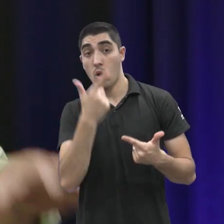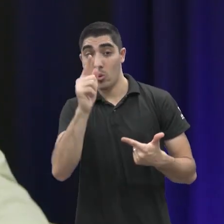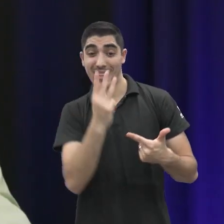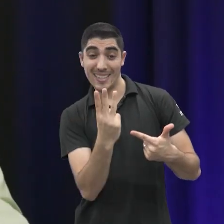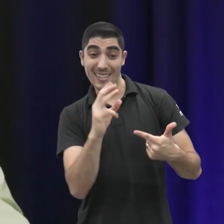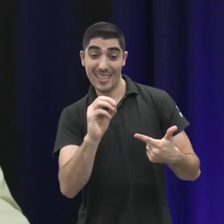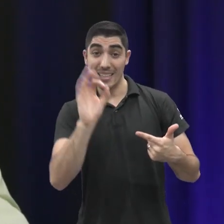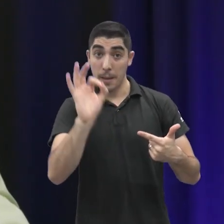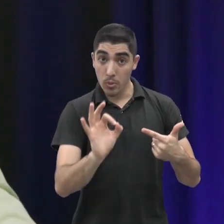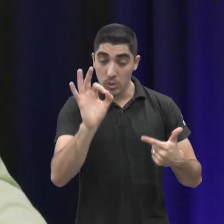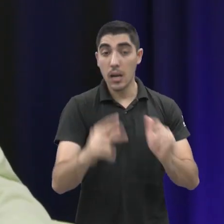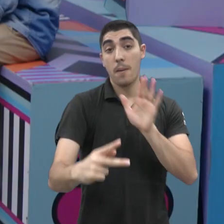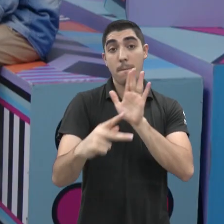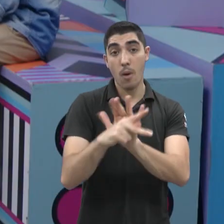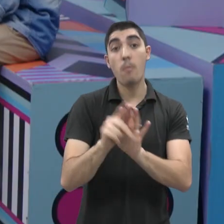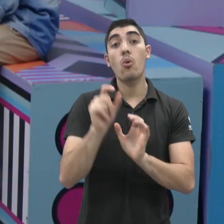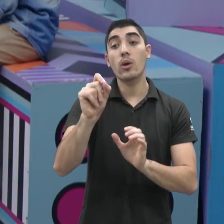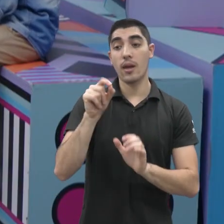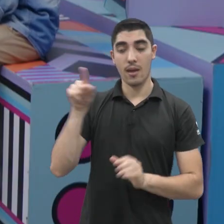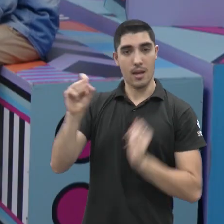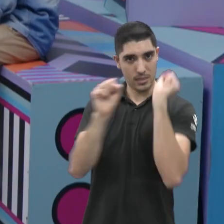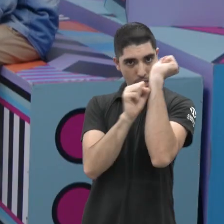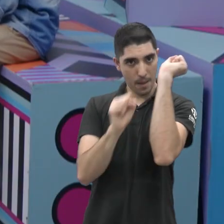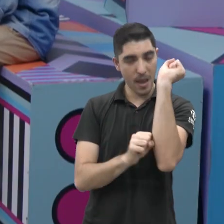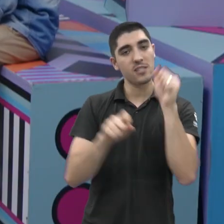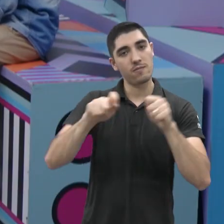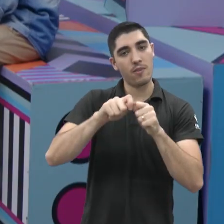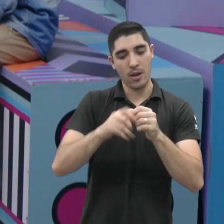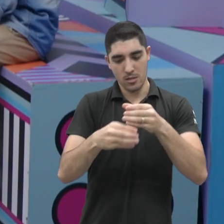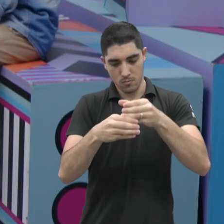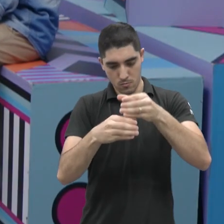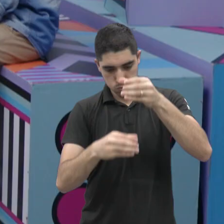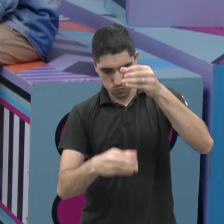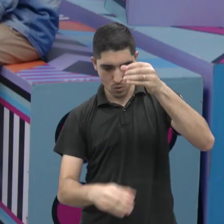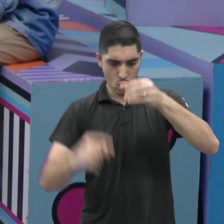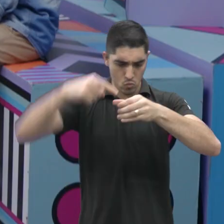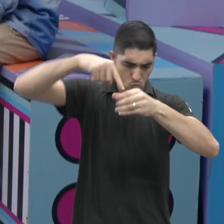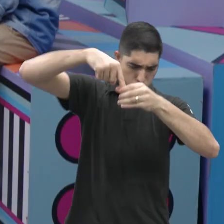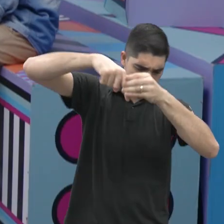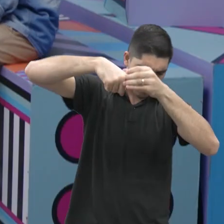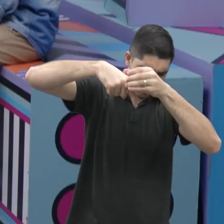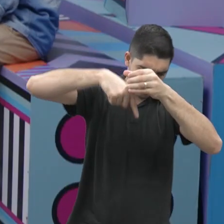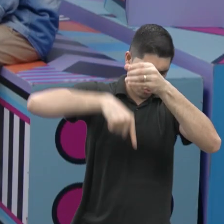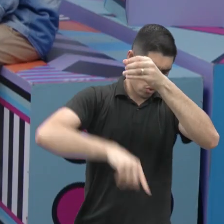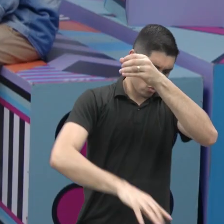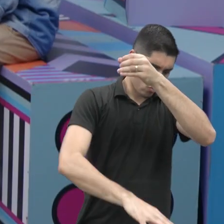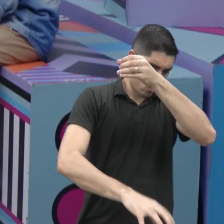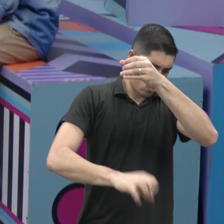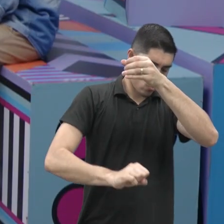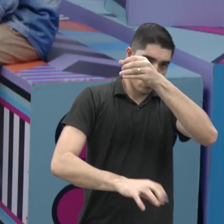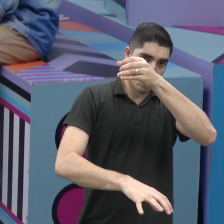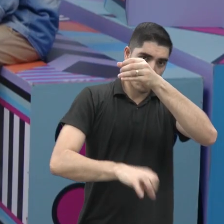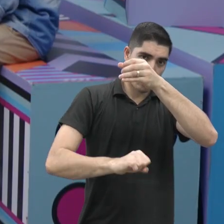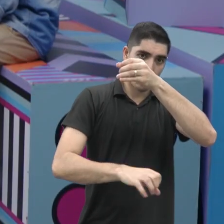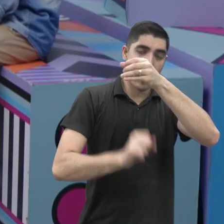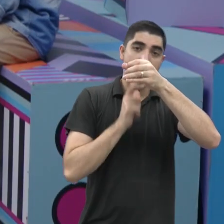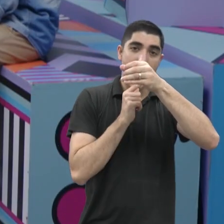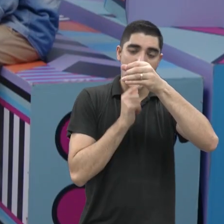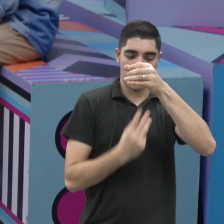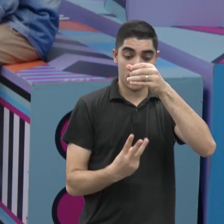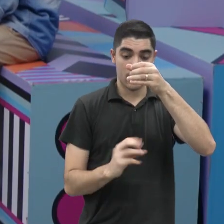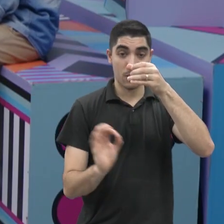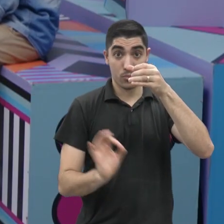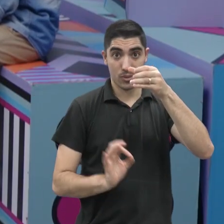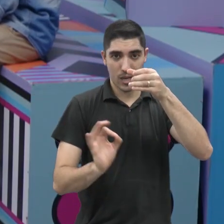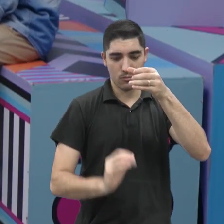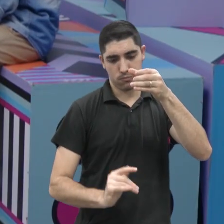30% vem de poços artesianos, da Sabesp. Então, ela coleta essa água, coloca no sistema de distribuição e distribui também